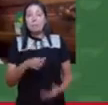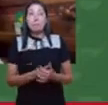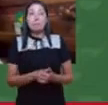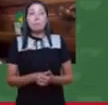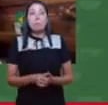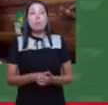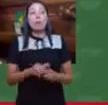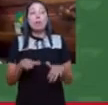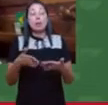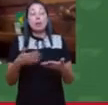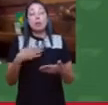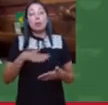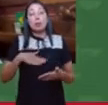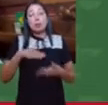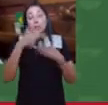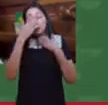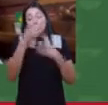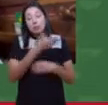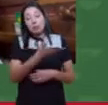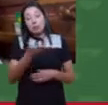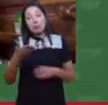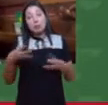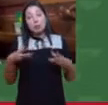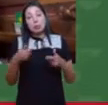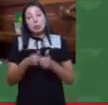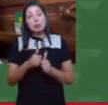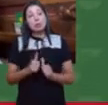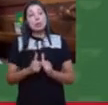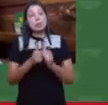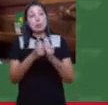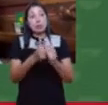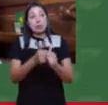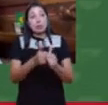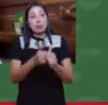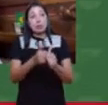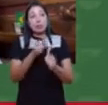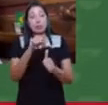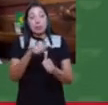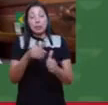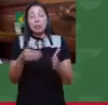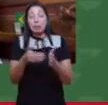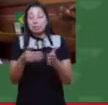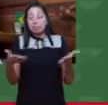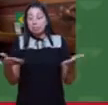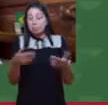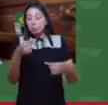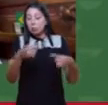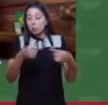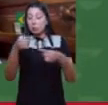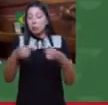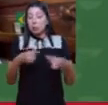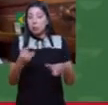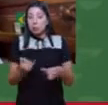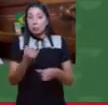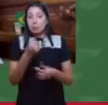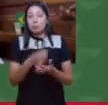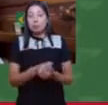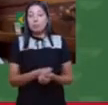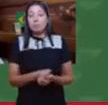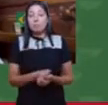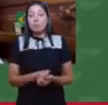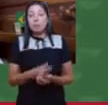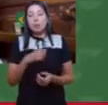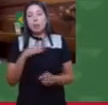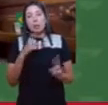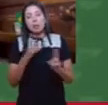Não, bom, Gás, eu quero agradecer a você, a todos que nos acompanharam até aqui nesse debate importante que